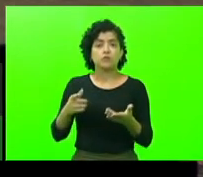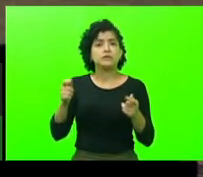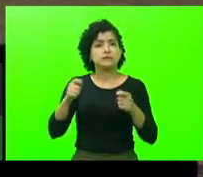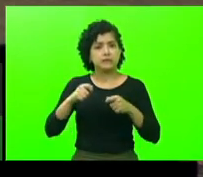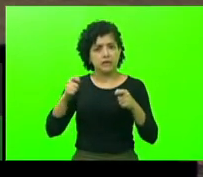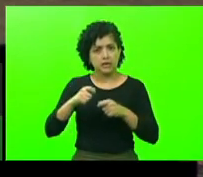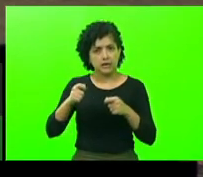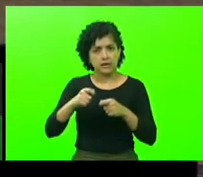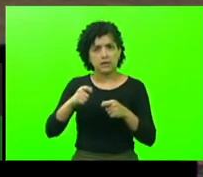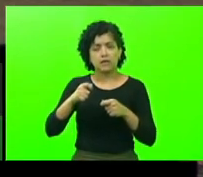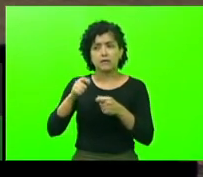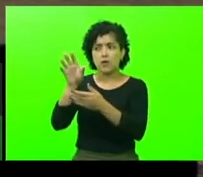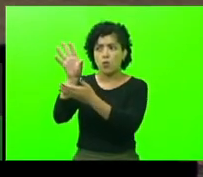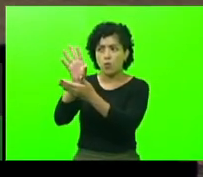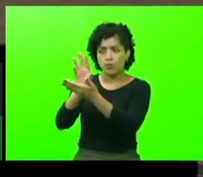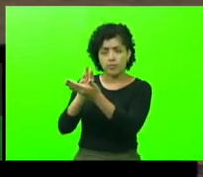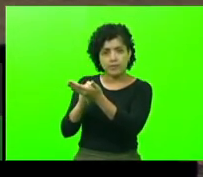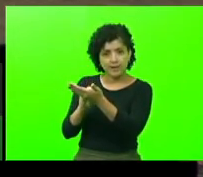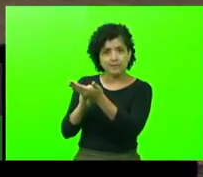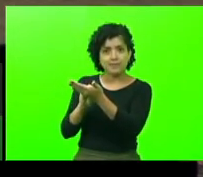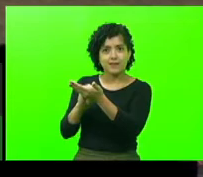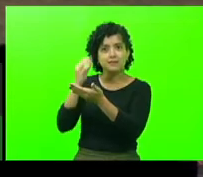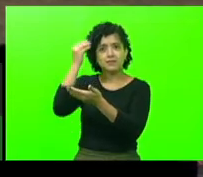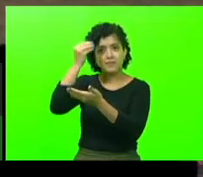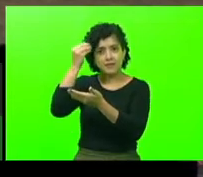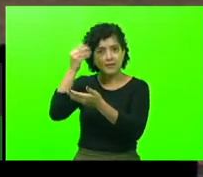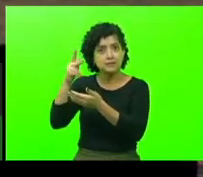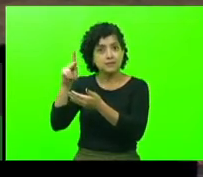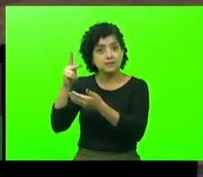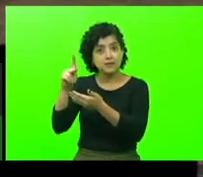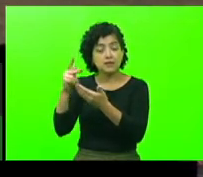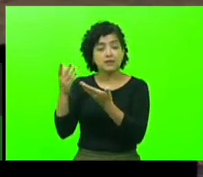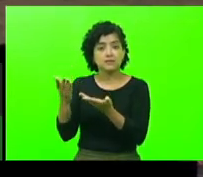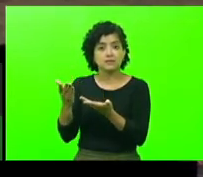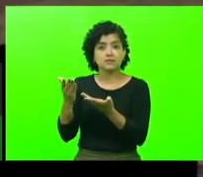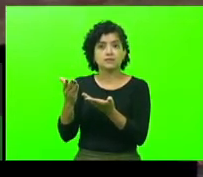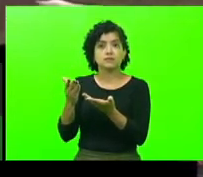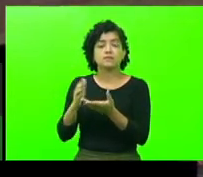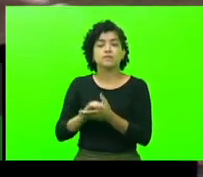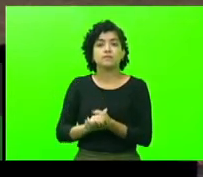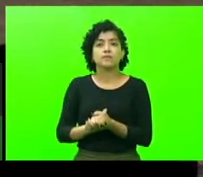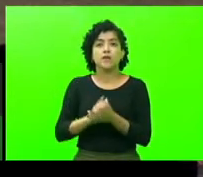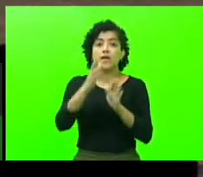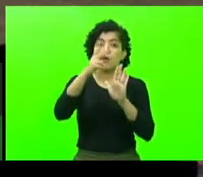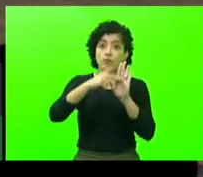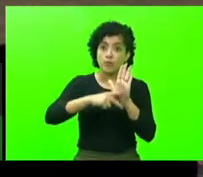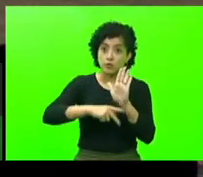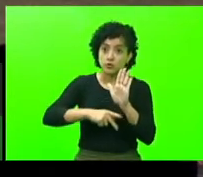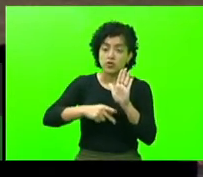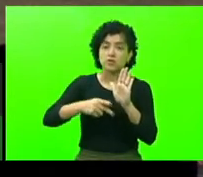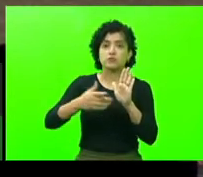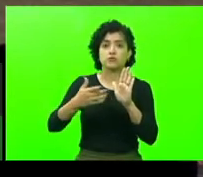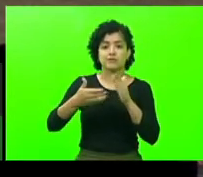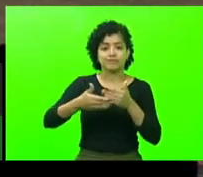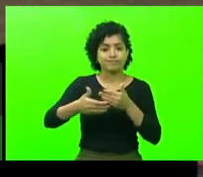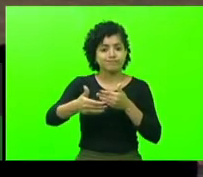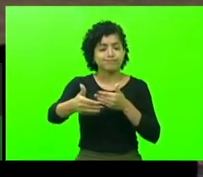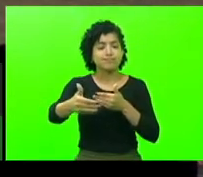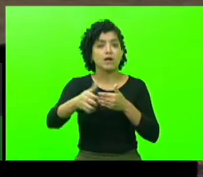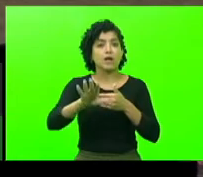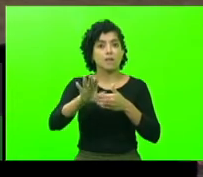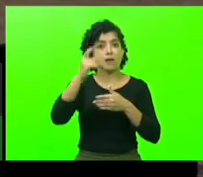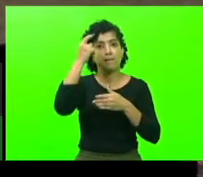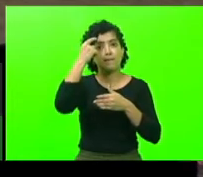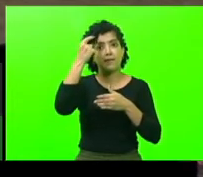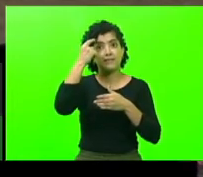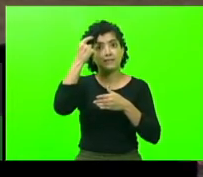experiências e fazer isso em Santa Catarina. Obviamente, repito, é um projeto de longo prazo, mas nós temos que pensar, não só